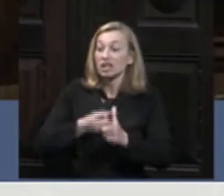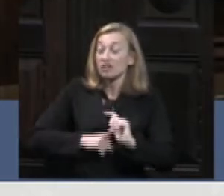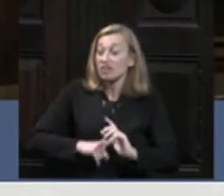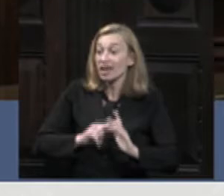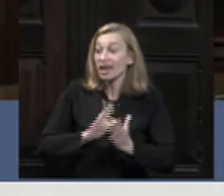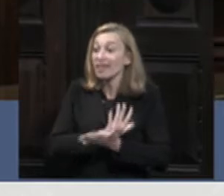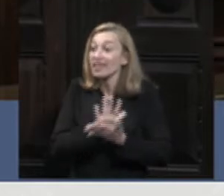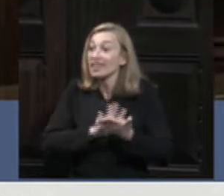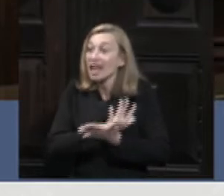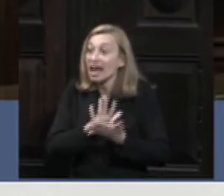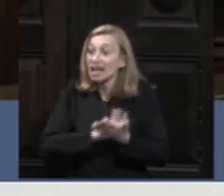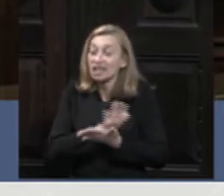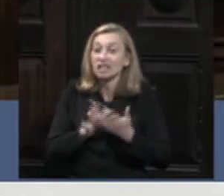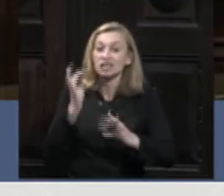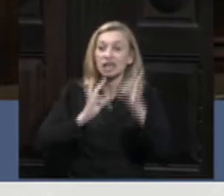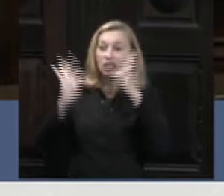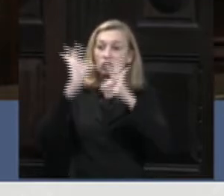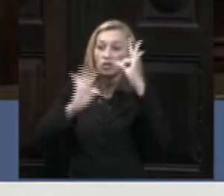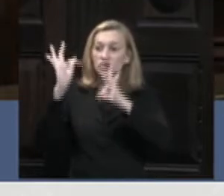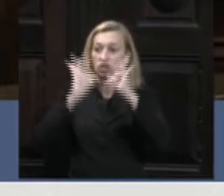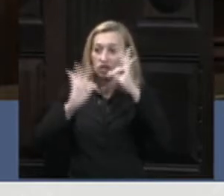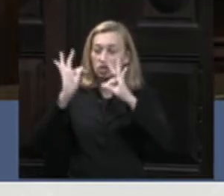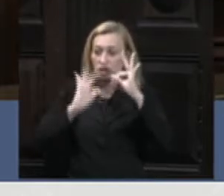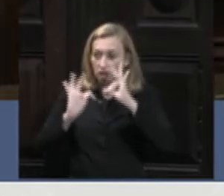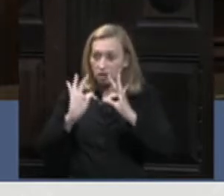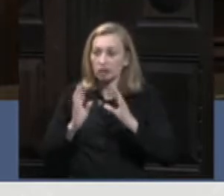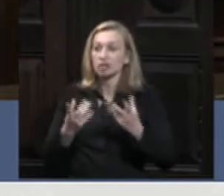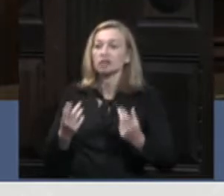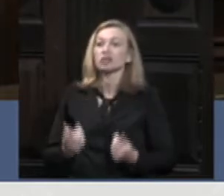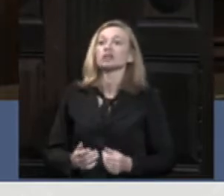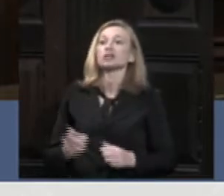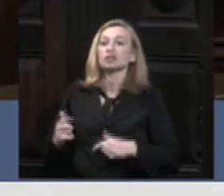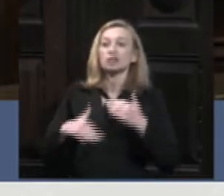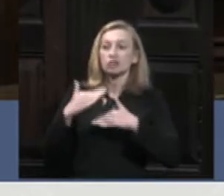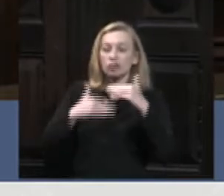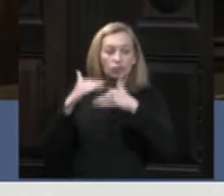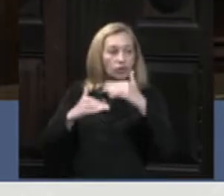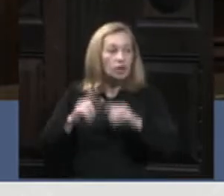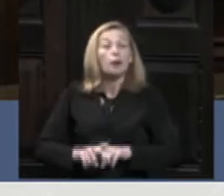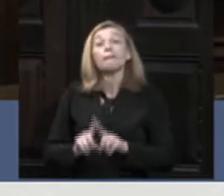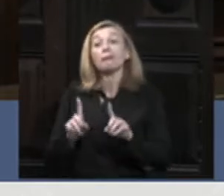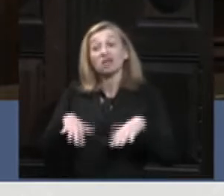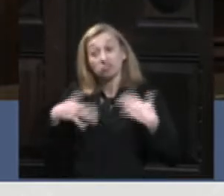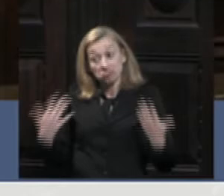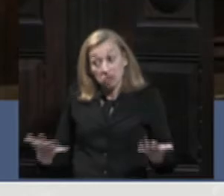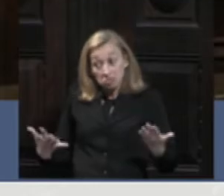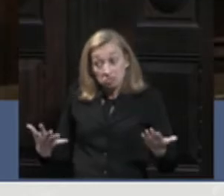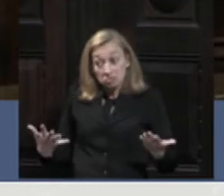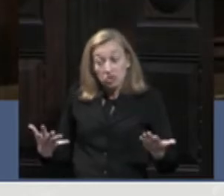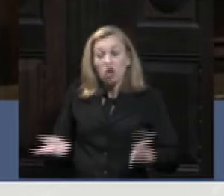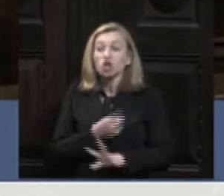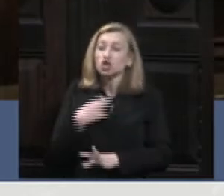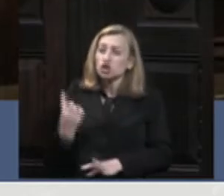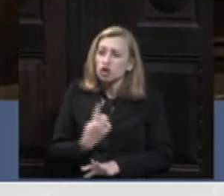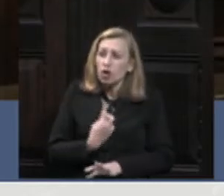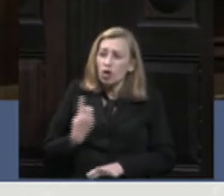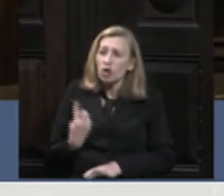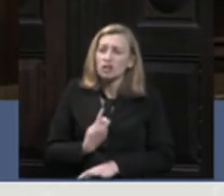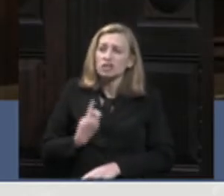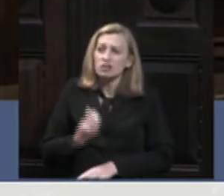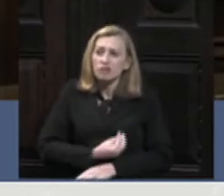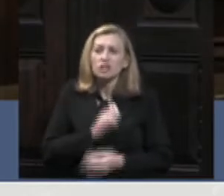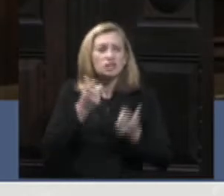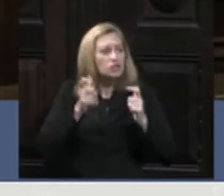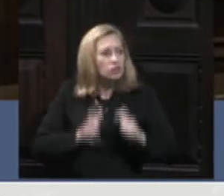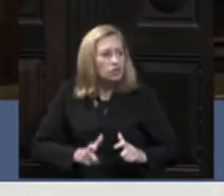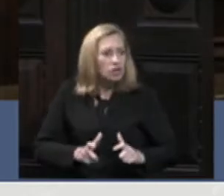em tecnologia a qualquer país estrangeiro. Mas, no entanto, nós aqui, a